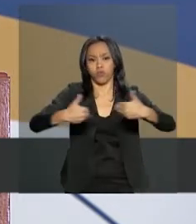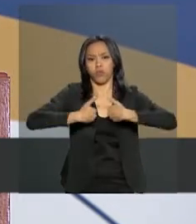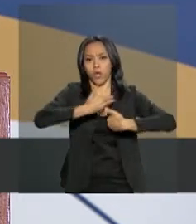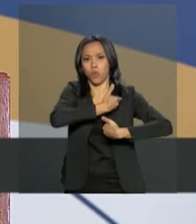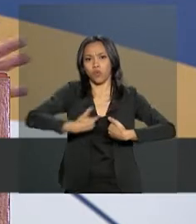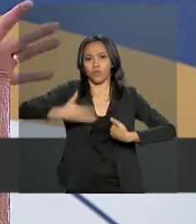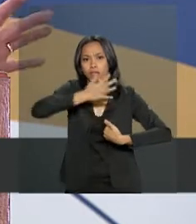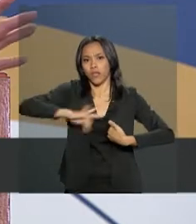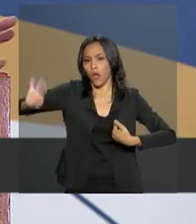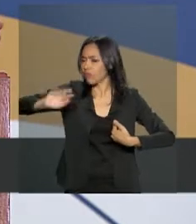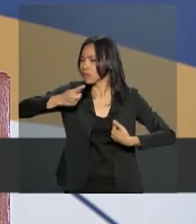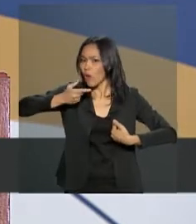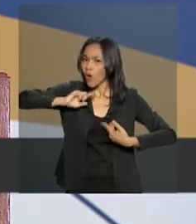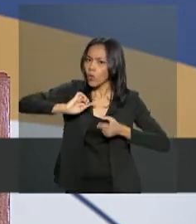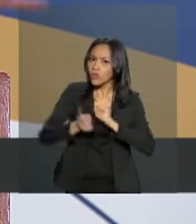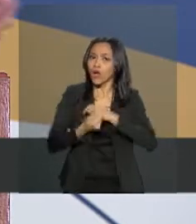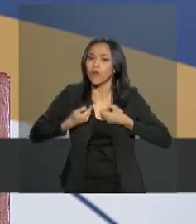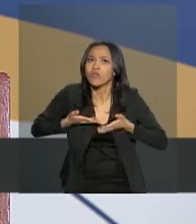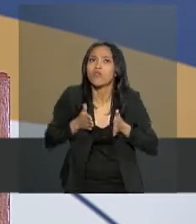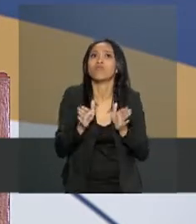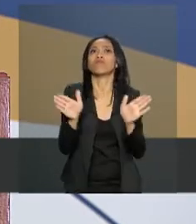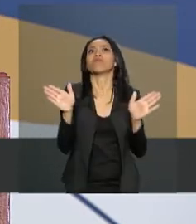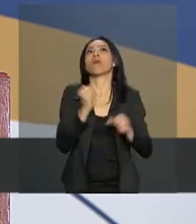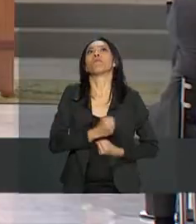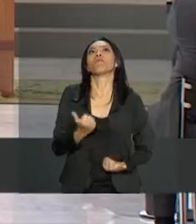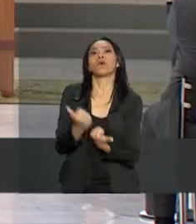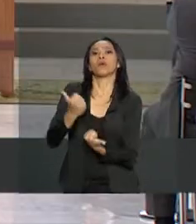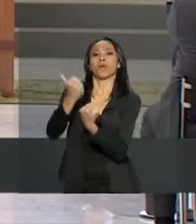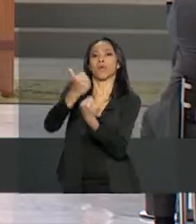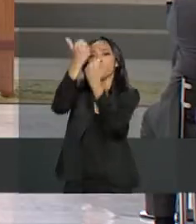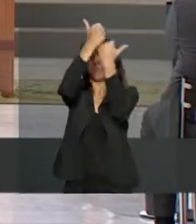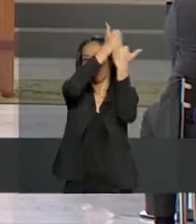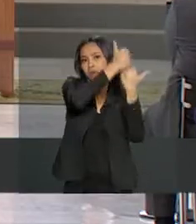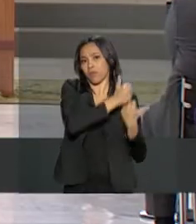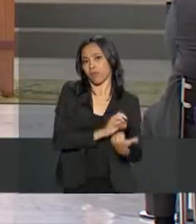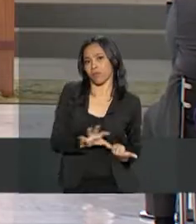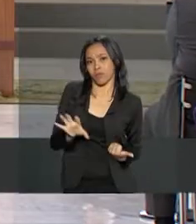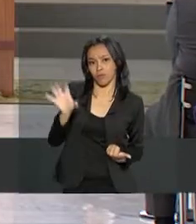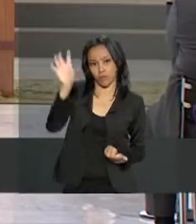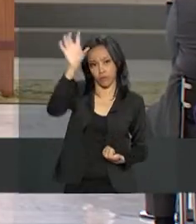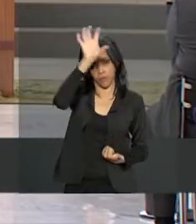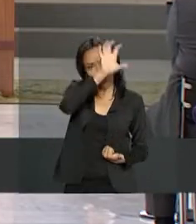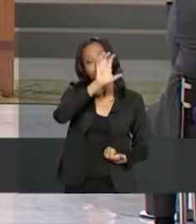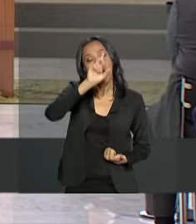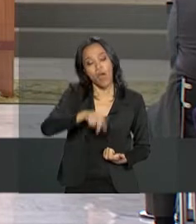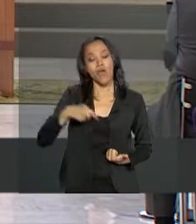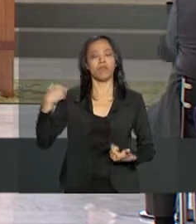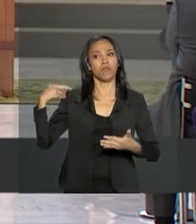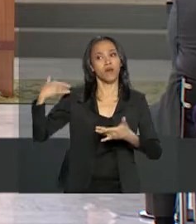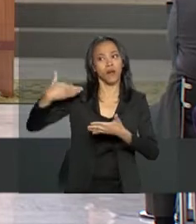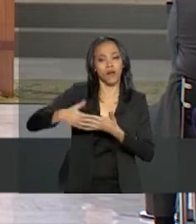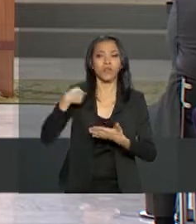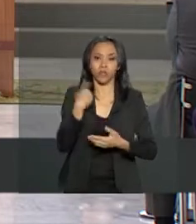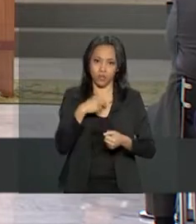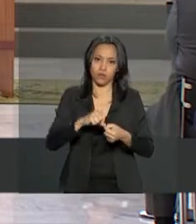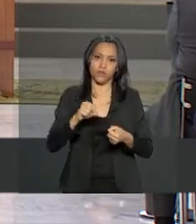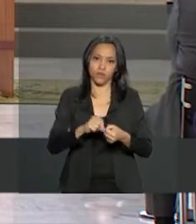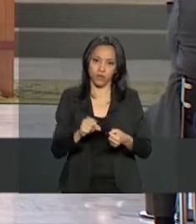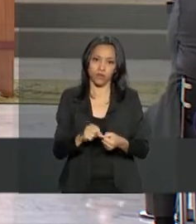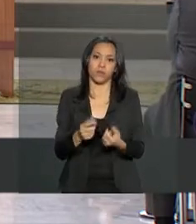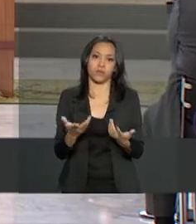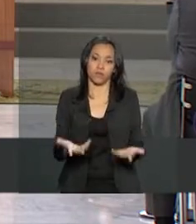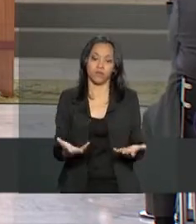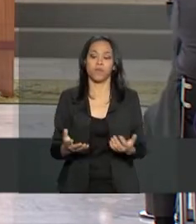e o que nós fizemos ao longo de sempre foi exatamente descentralizar as atividades como o